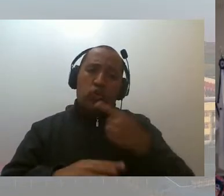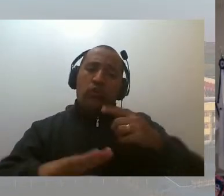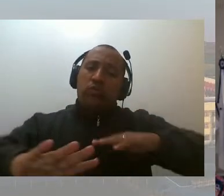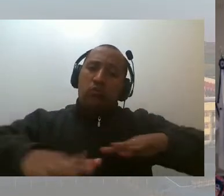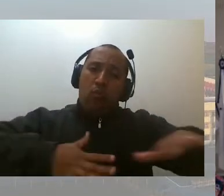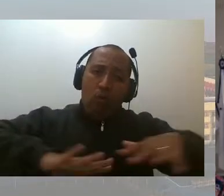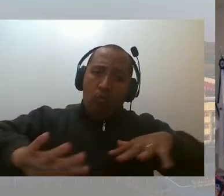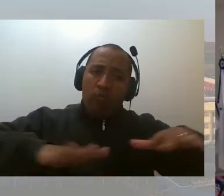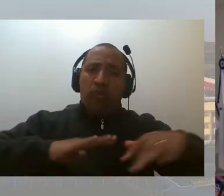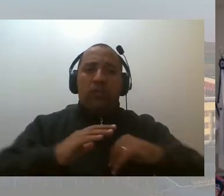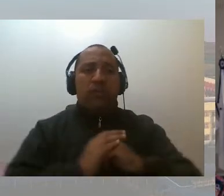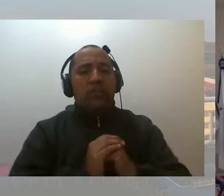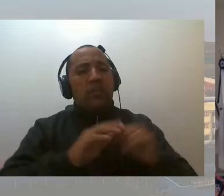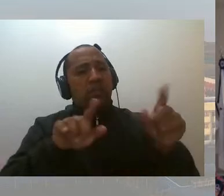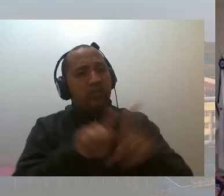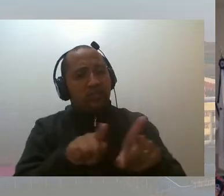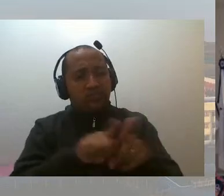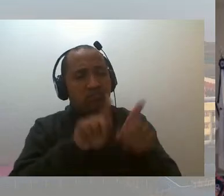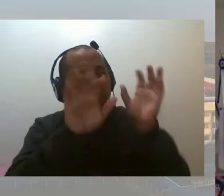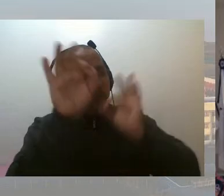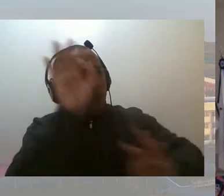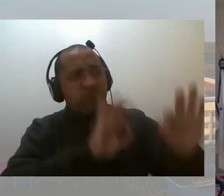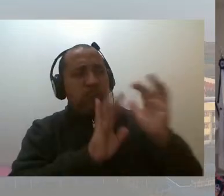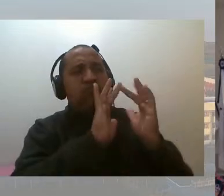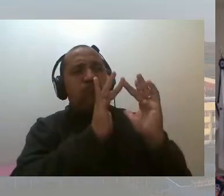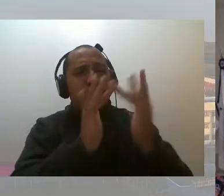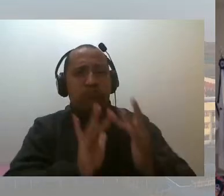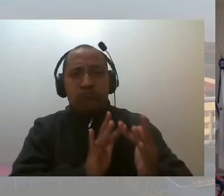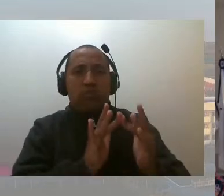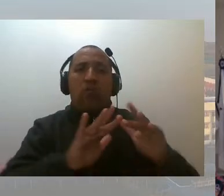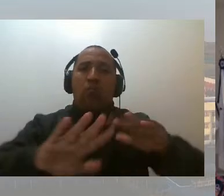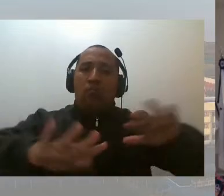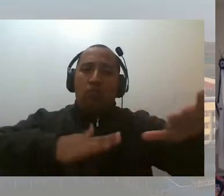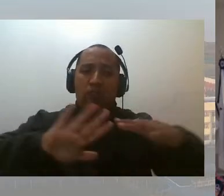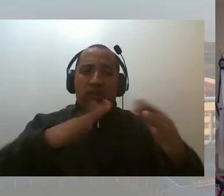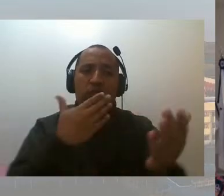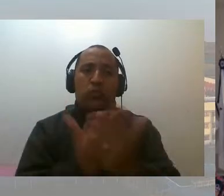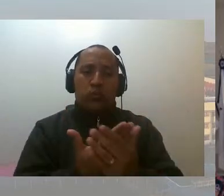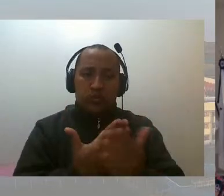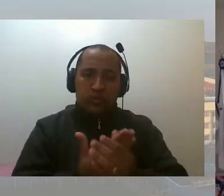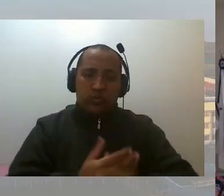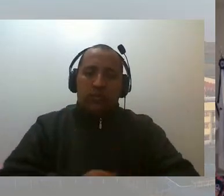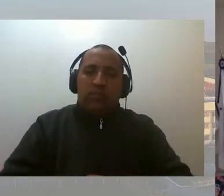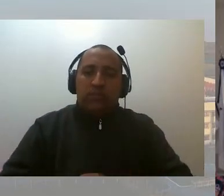mobilizações, tanto nossas articulações como o movimento estudantil.